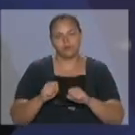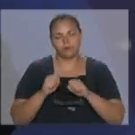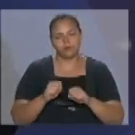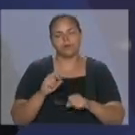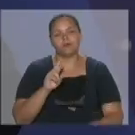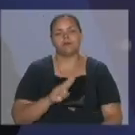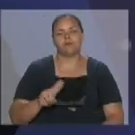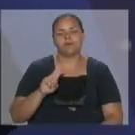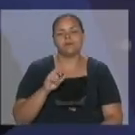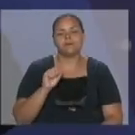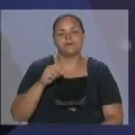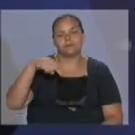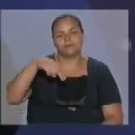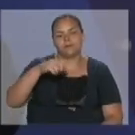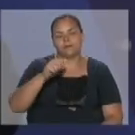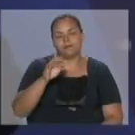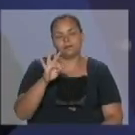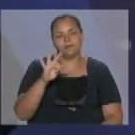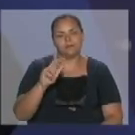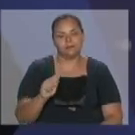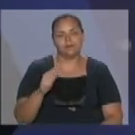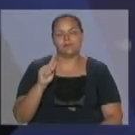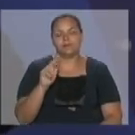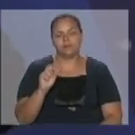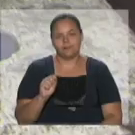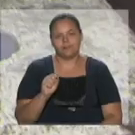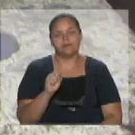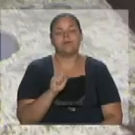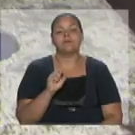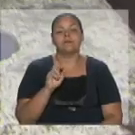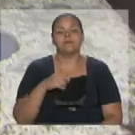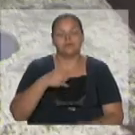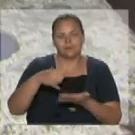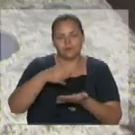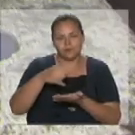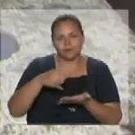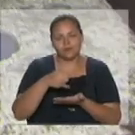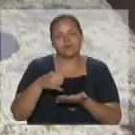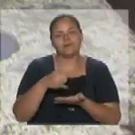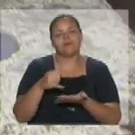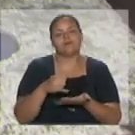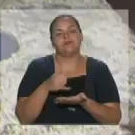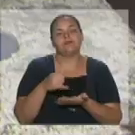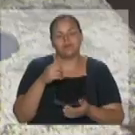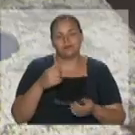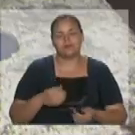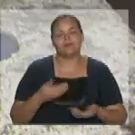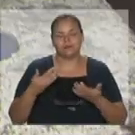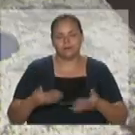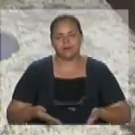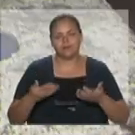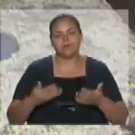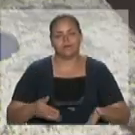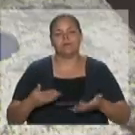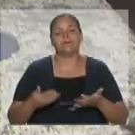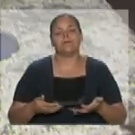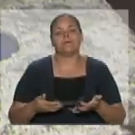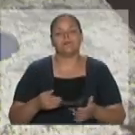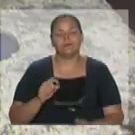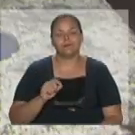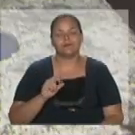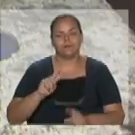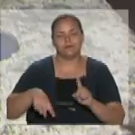nafta, para gás, para gasolina, para óleo diesel. São mais possibilidades. São um óleo mais leve, mais fino, que